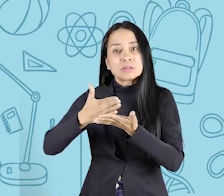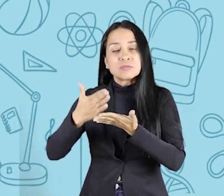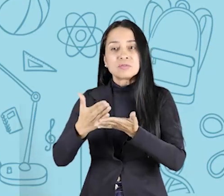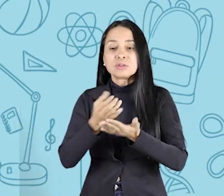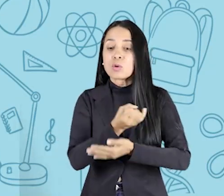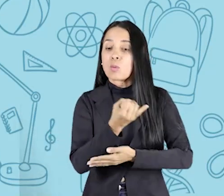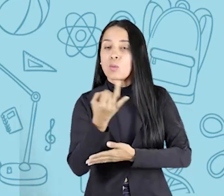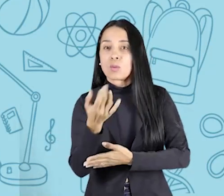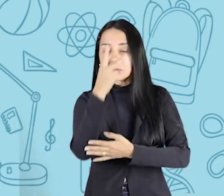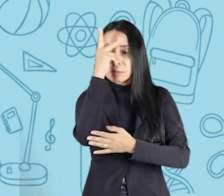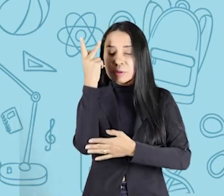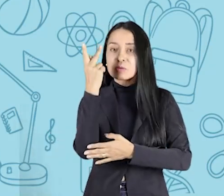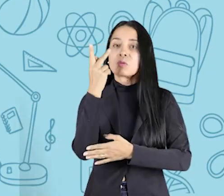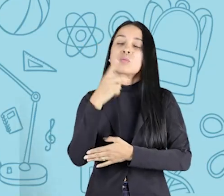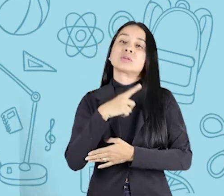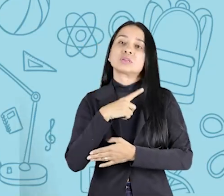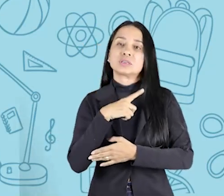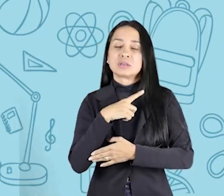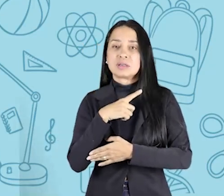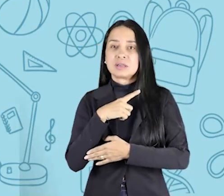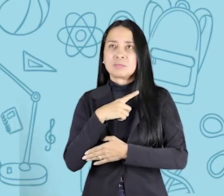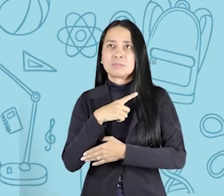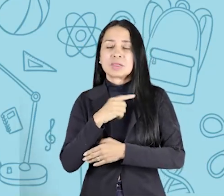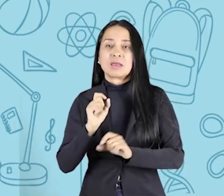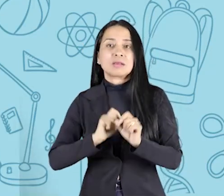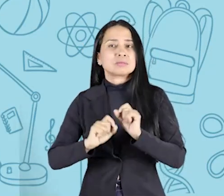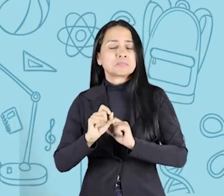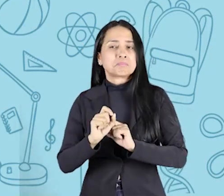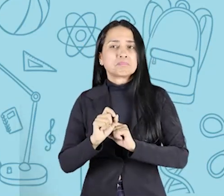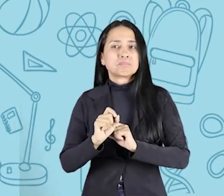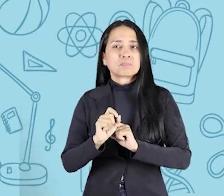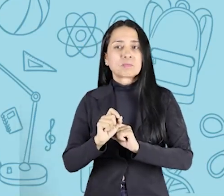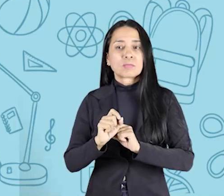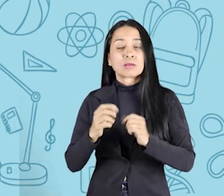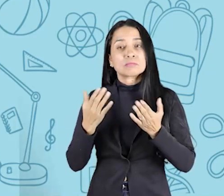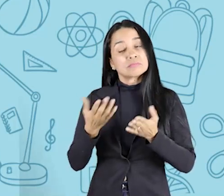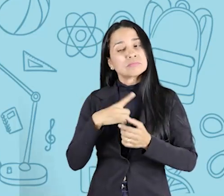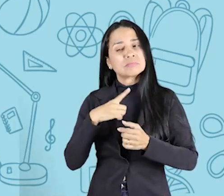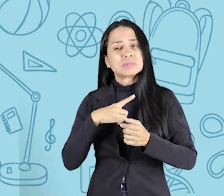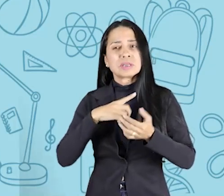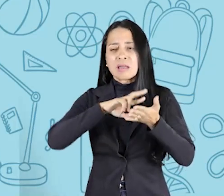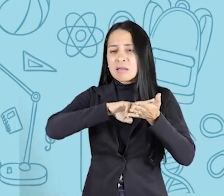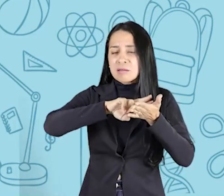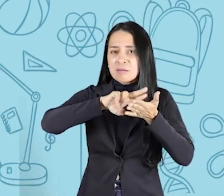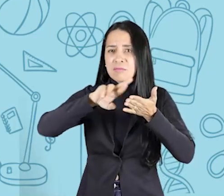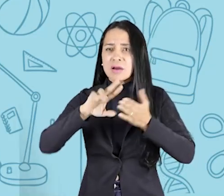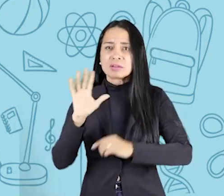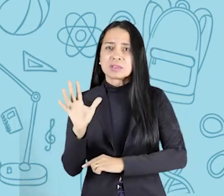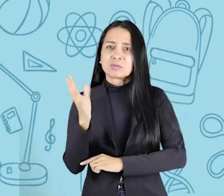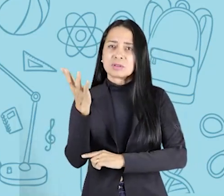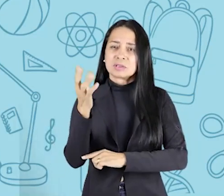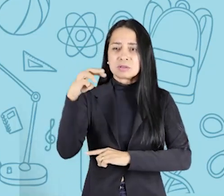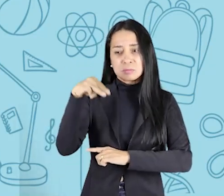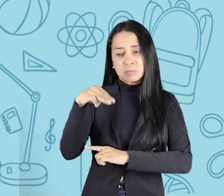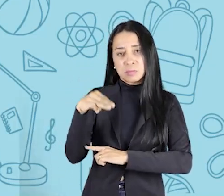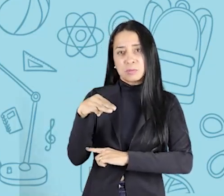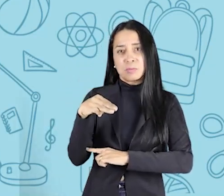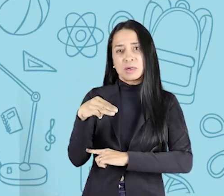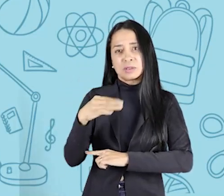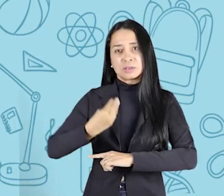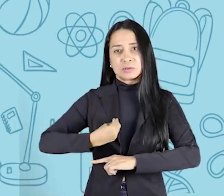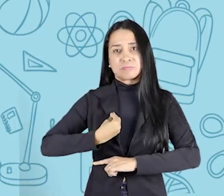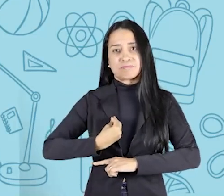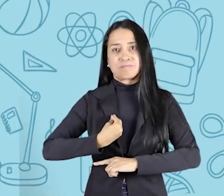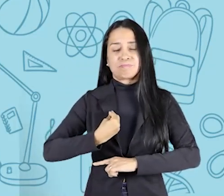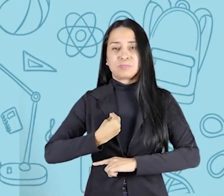de pessoas que estão presentes, vocês resolvem fazer um lanche coletivo e etc. Então assim, gente, tem várias situações onde a matemática está presente.